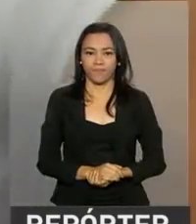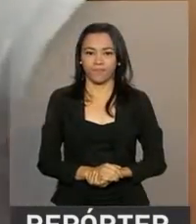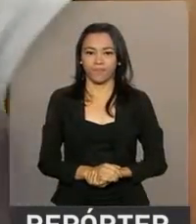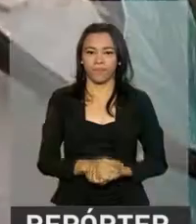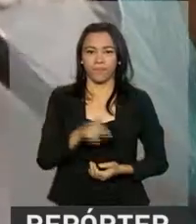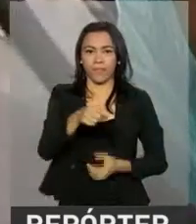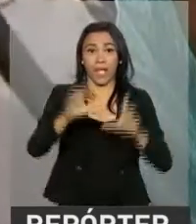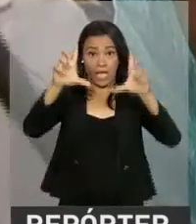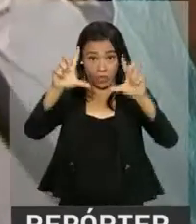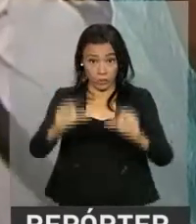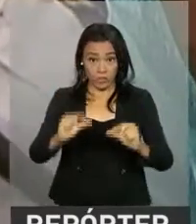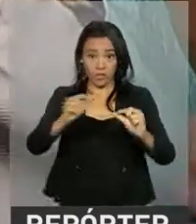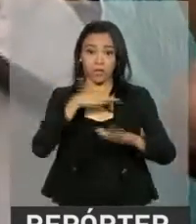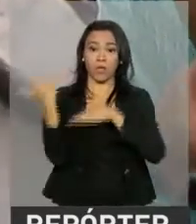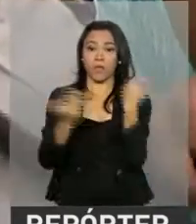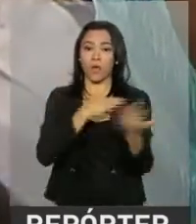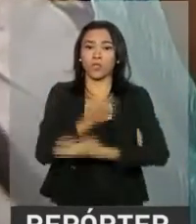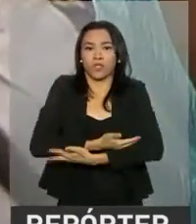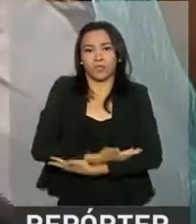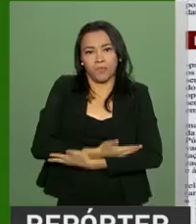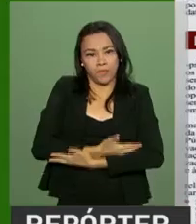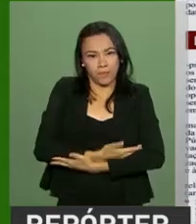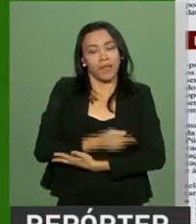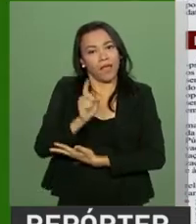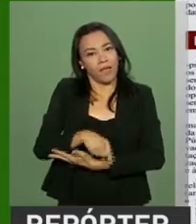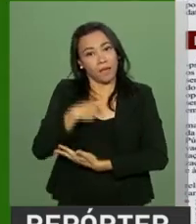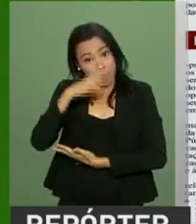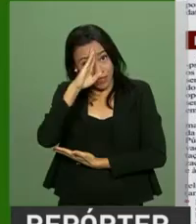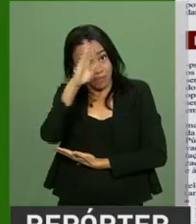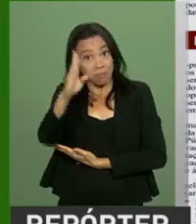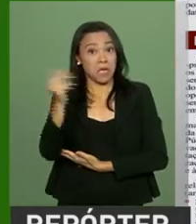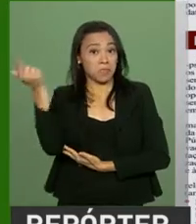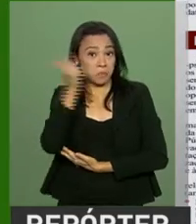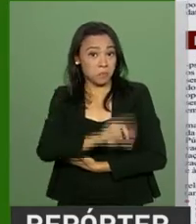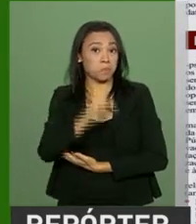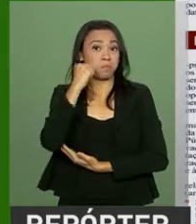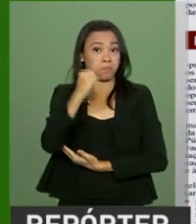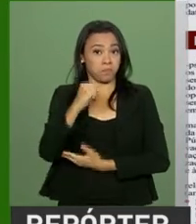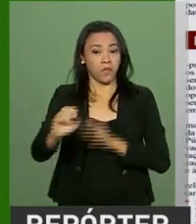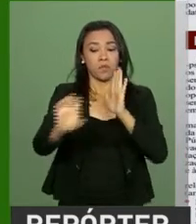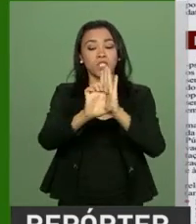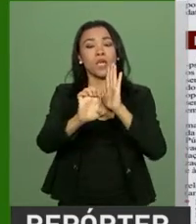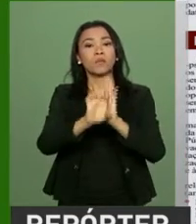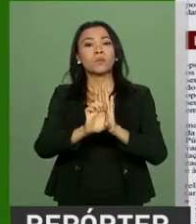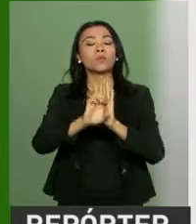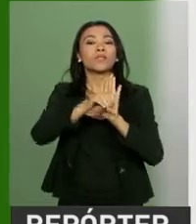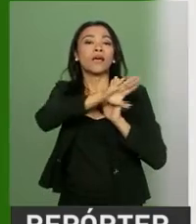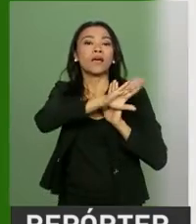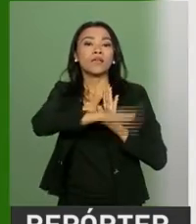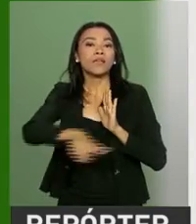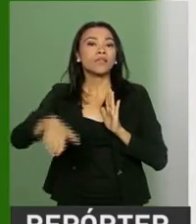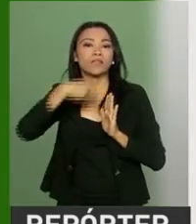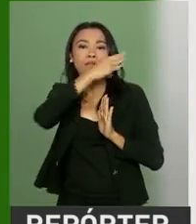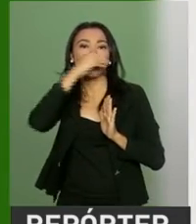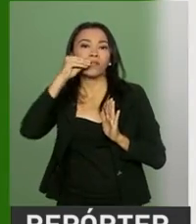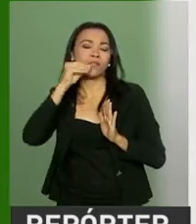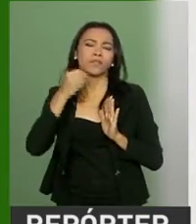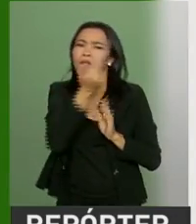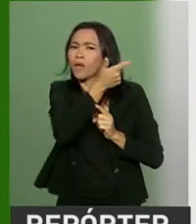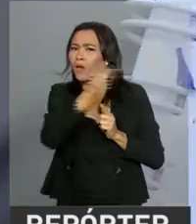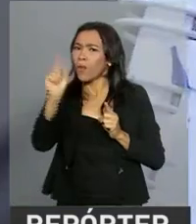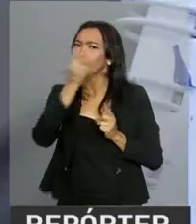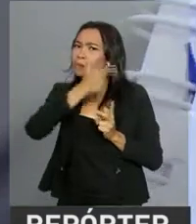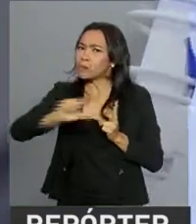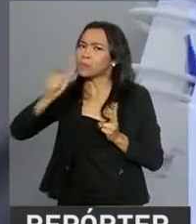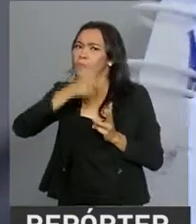a redução na mortalidade infantil está entre as principais conquistas do Estatuto da Criança e do Adolescente este e outros